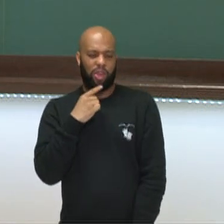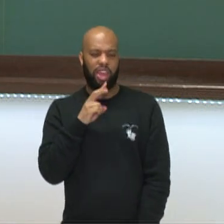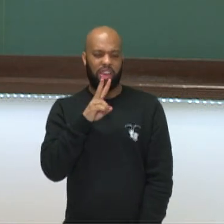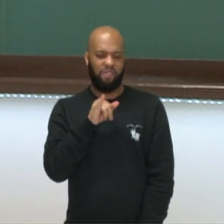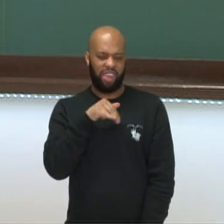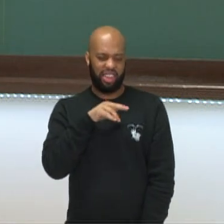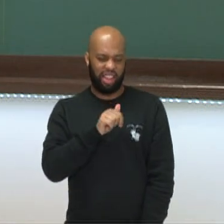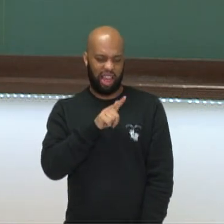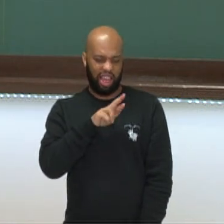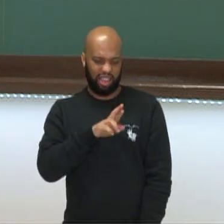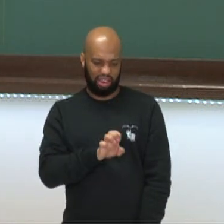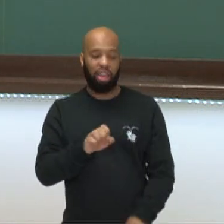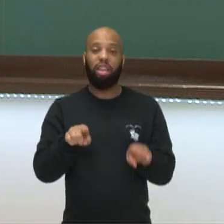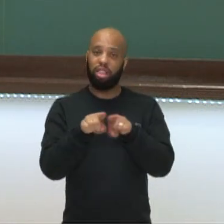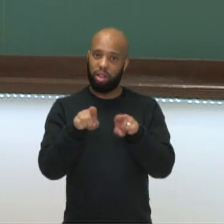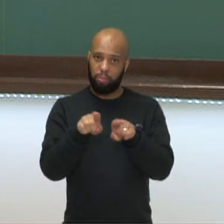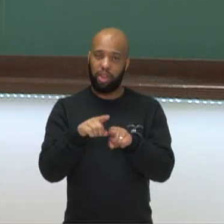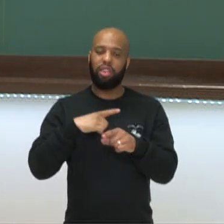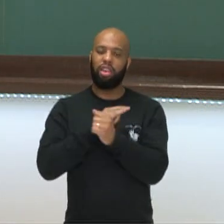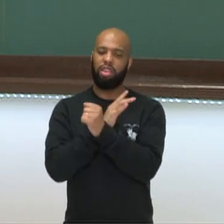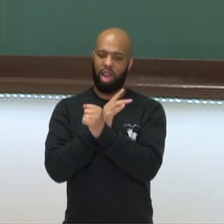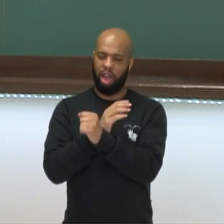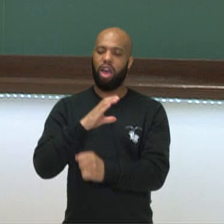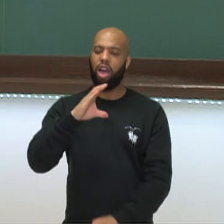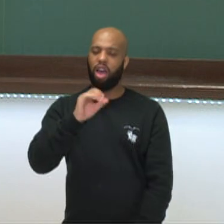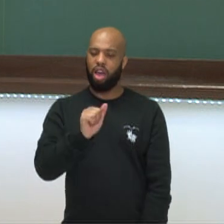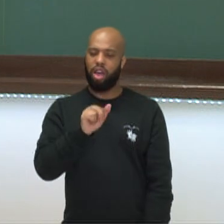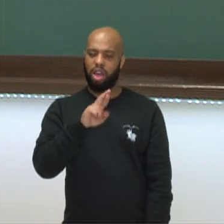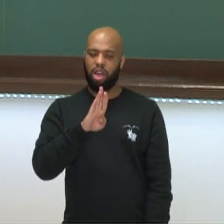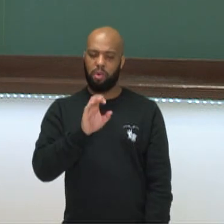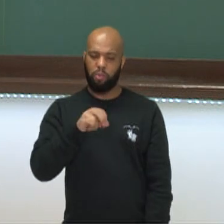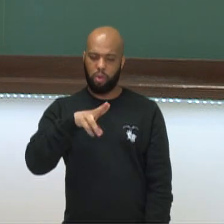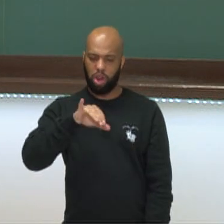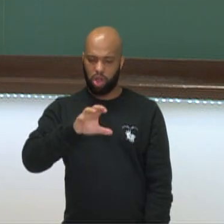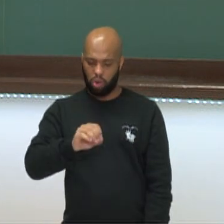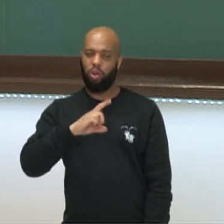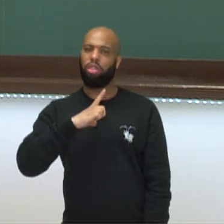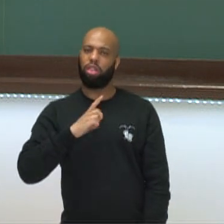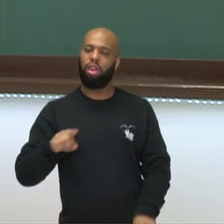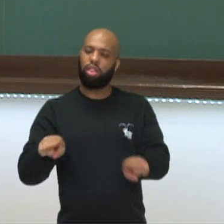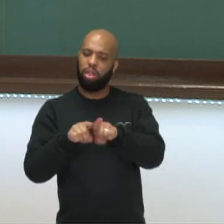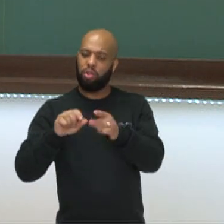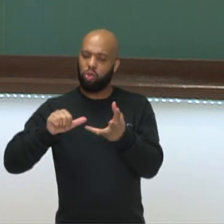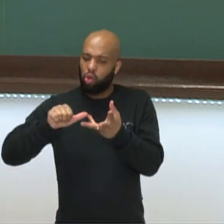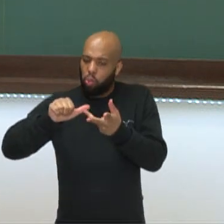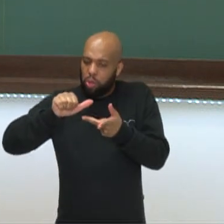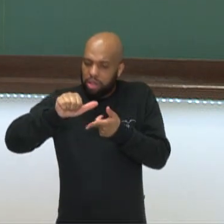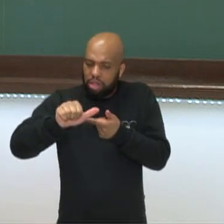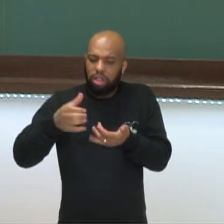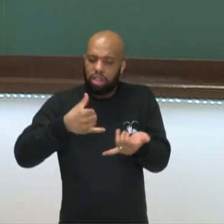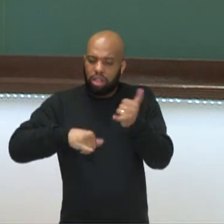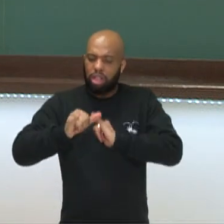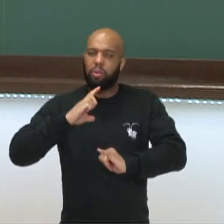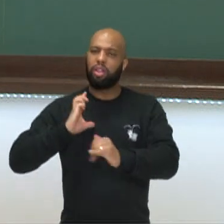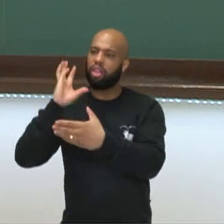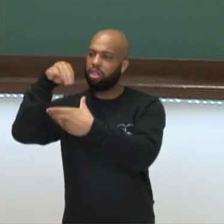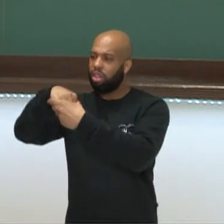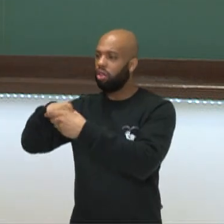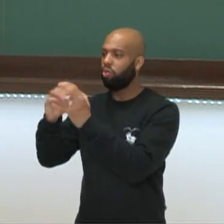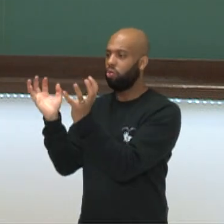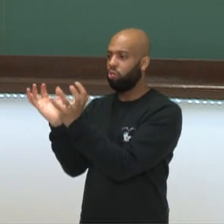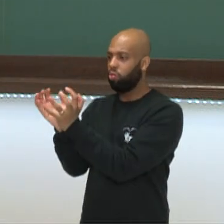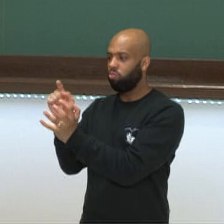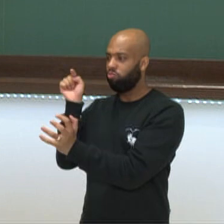ali um ácido carbônico, uma substância química que está englobada nesta função denominada